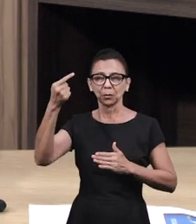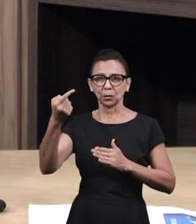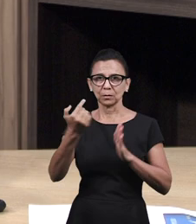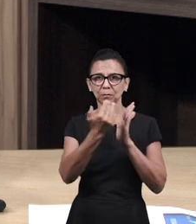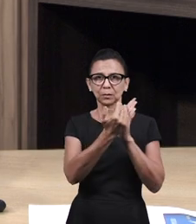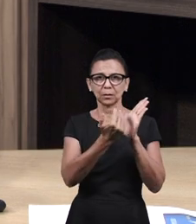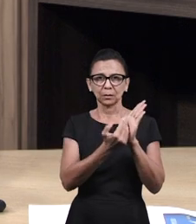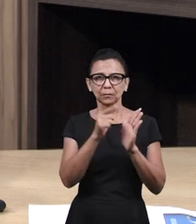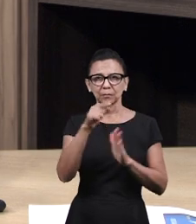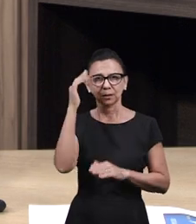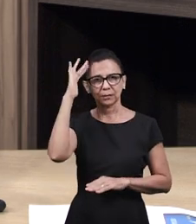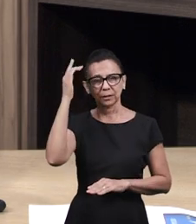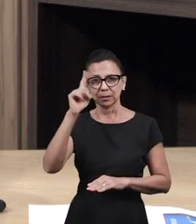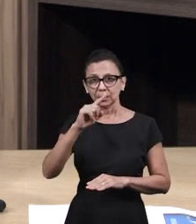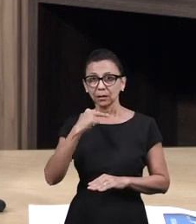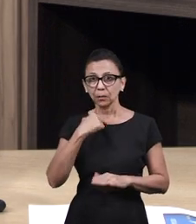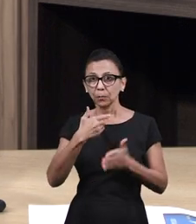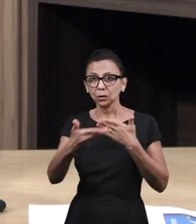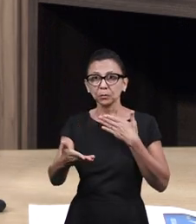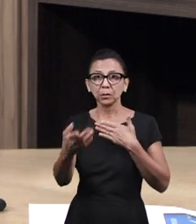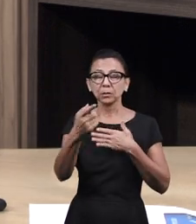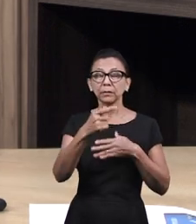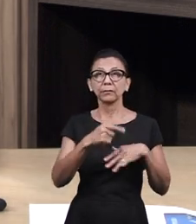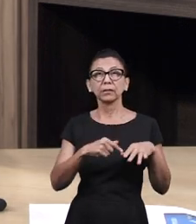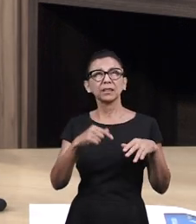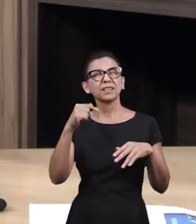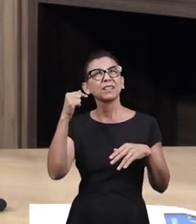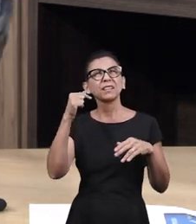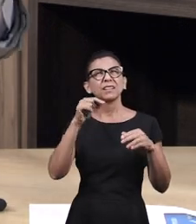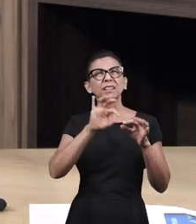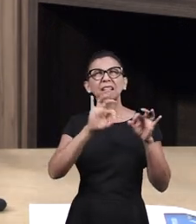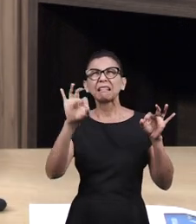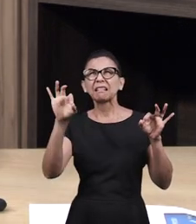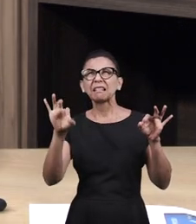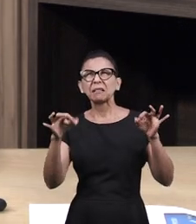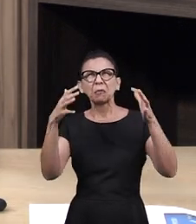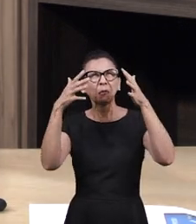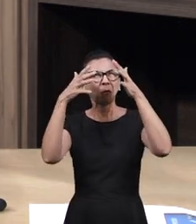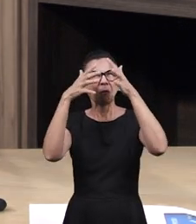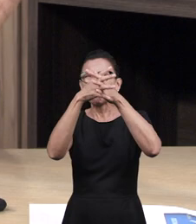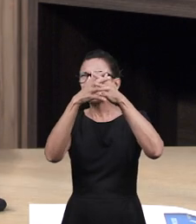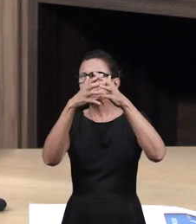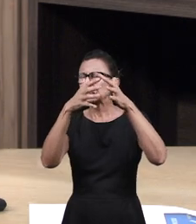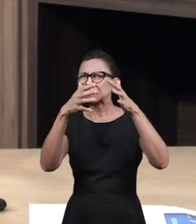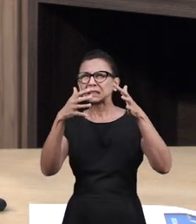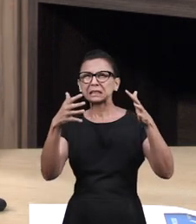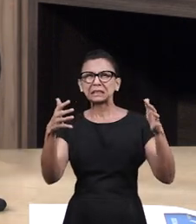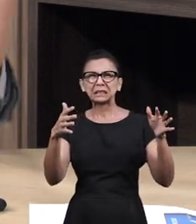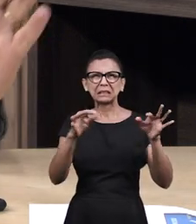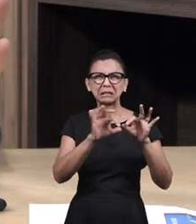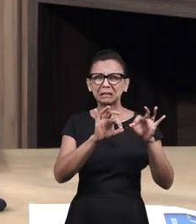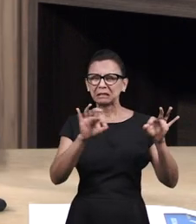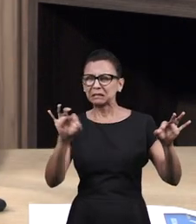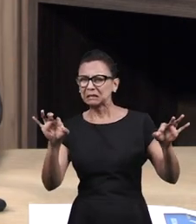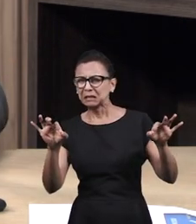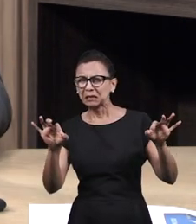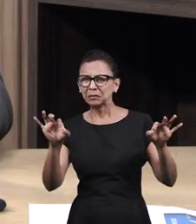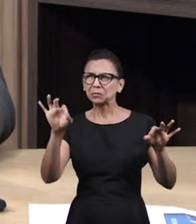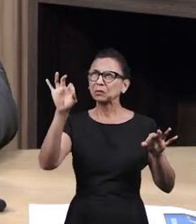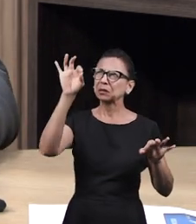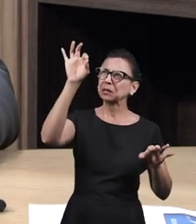no próximo programa. Você não pode perder, senão você vai ficar voando, vai ficar só em tempo, velocidade,